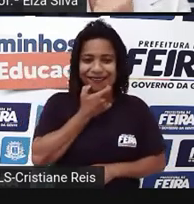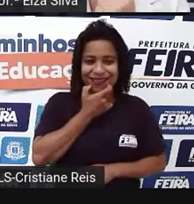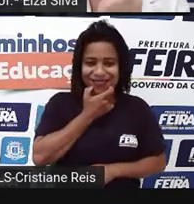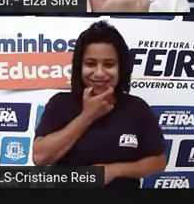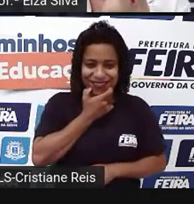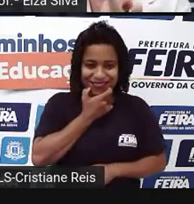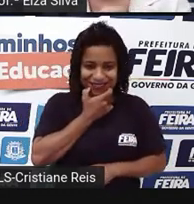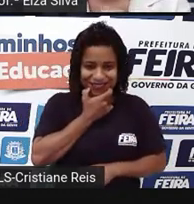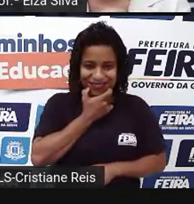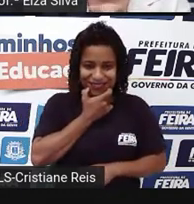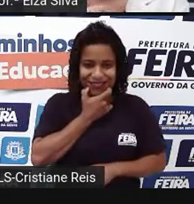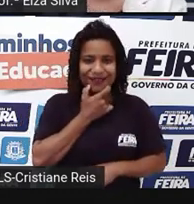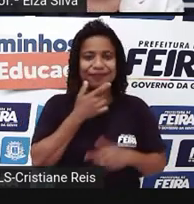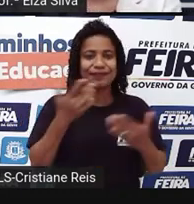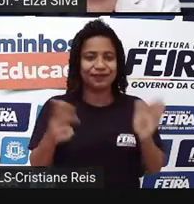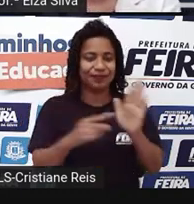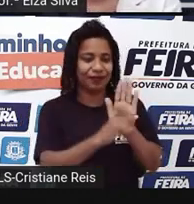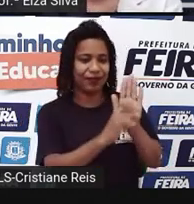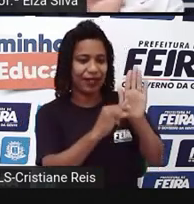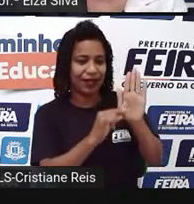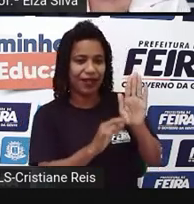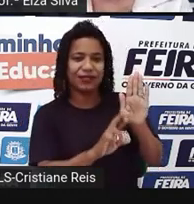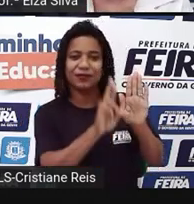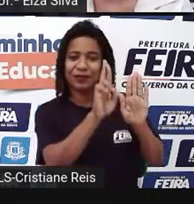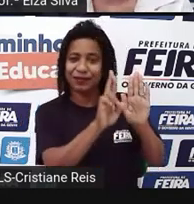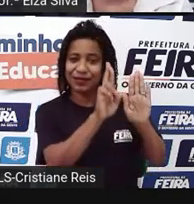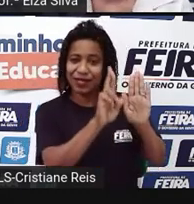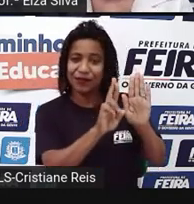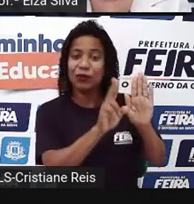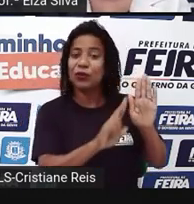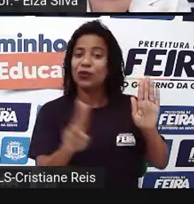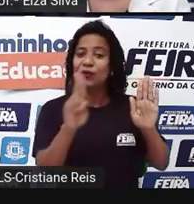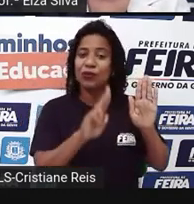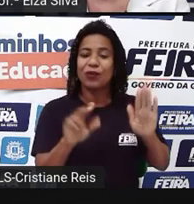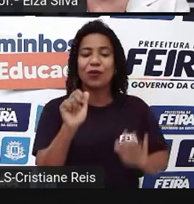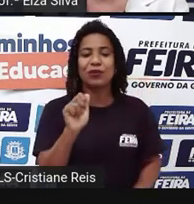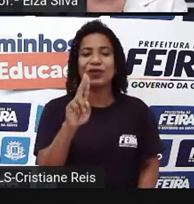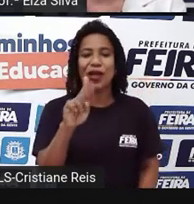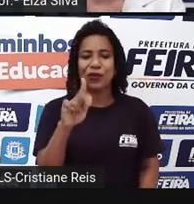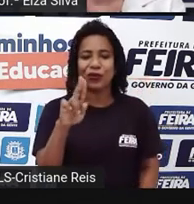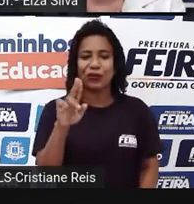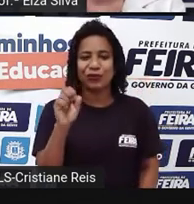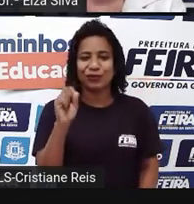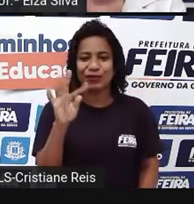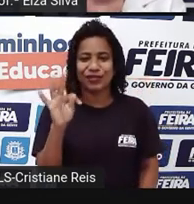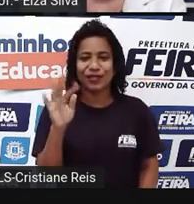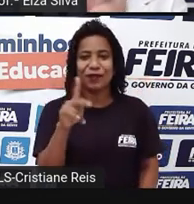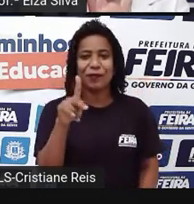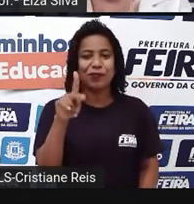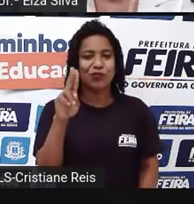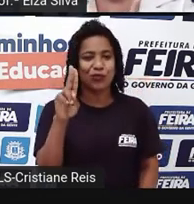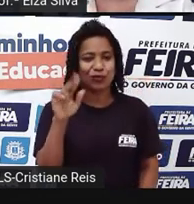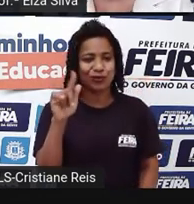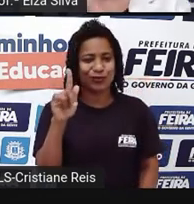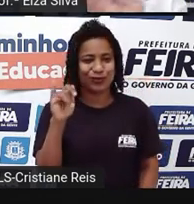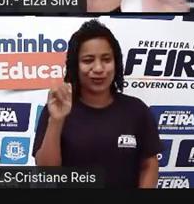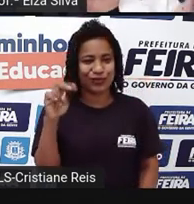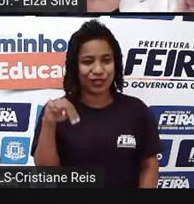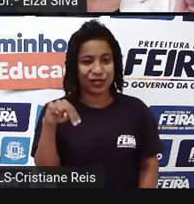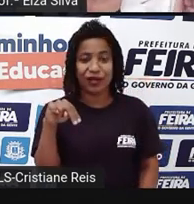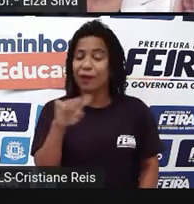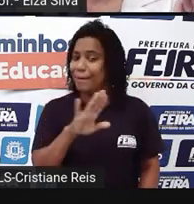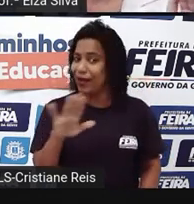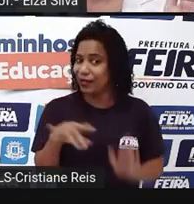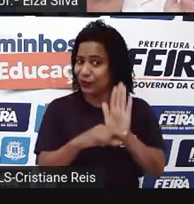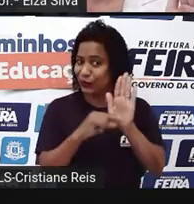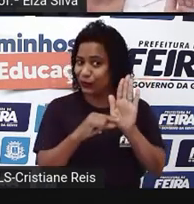E o arquiteto que a projetou foi o August Pugin. Mas eu não vou falar